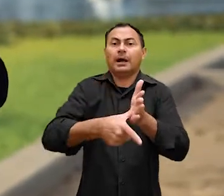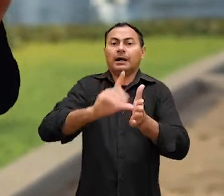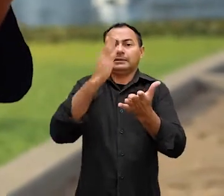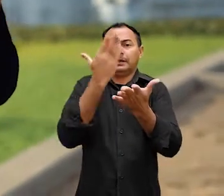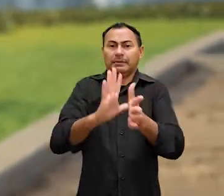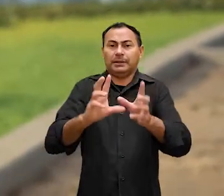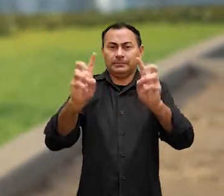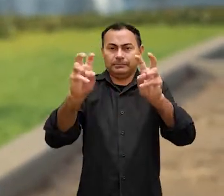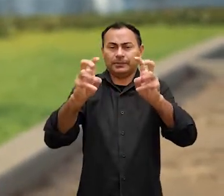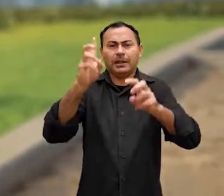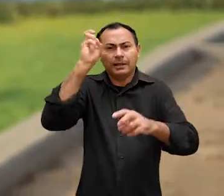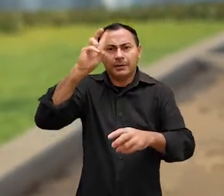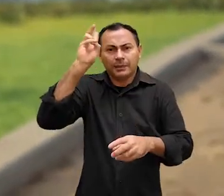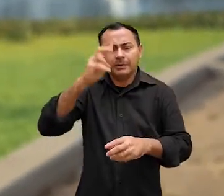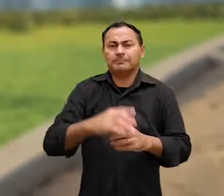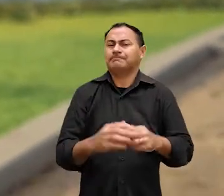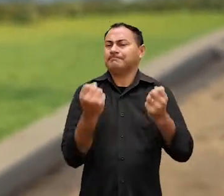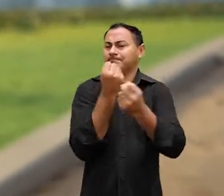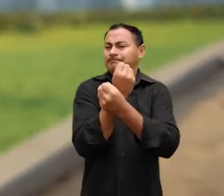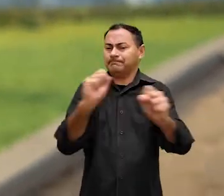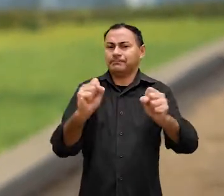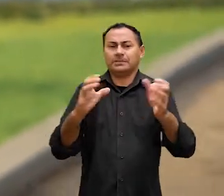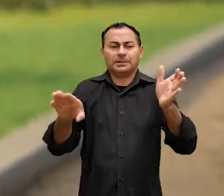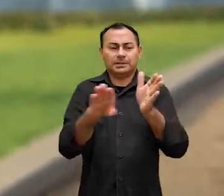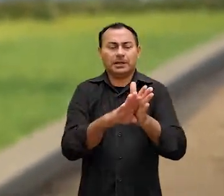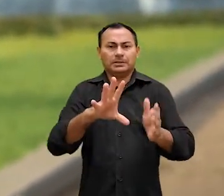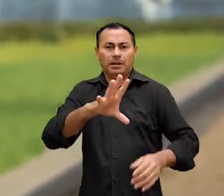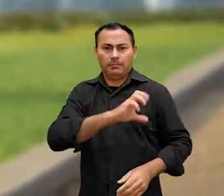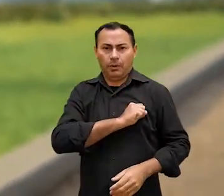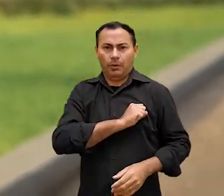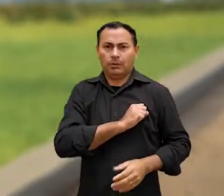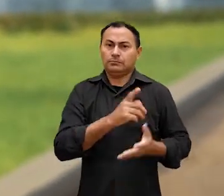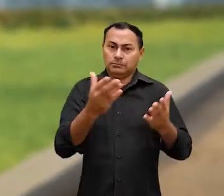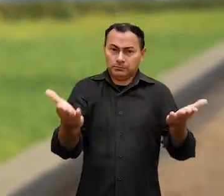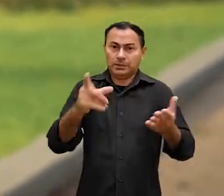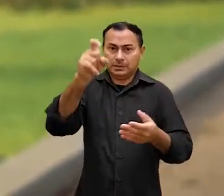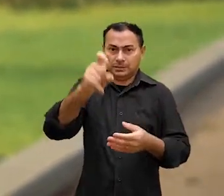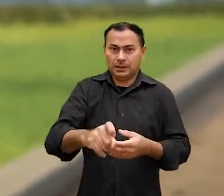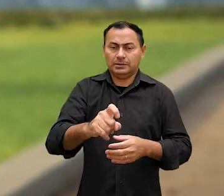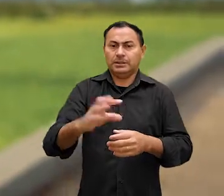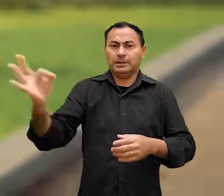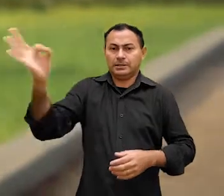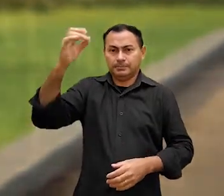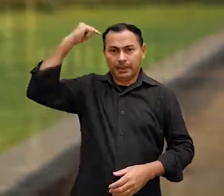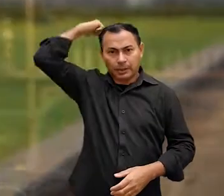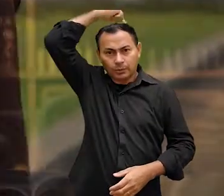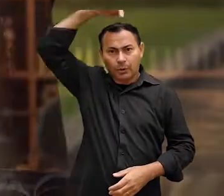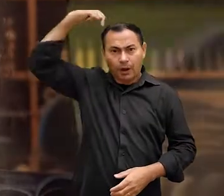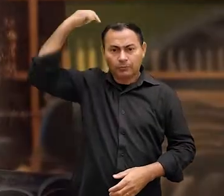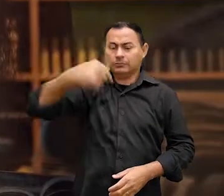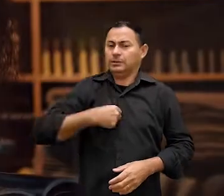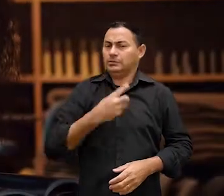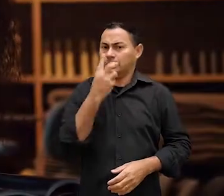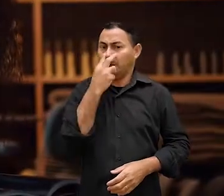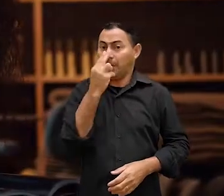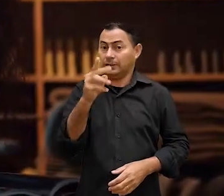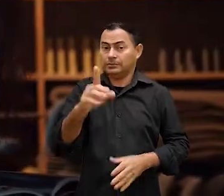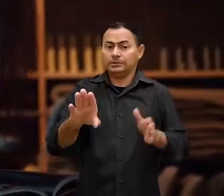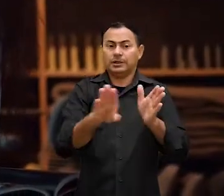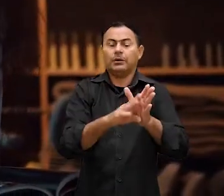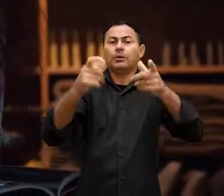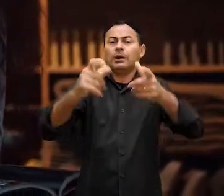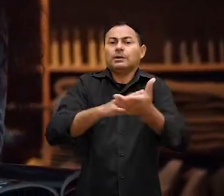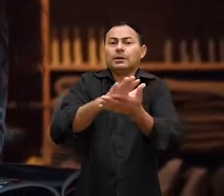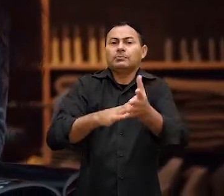de lembrá-lo que é impossível atingir esse amor a não ser que seja espiritual. Eu não acho que você chegue a